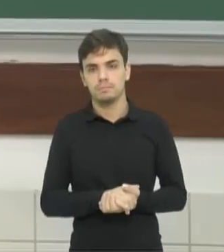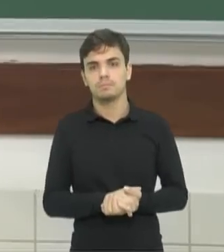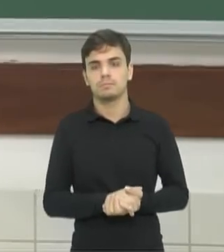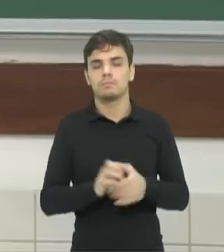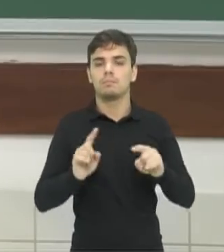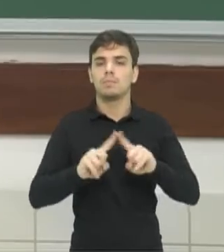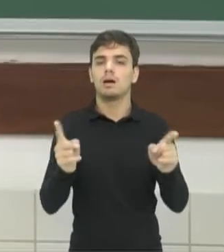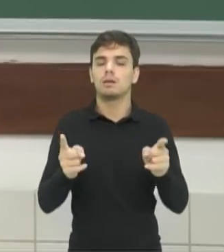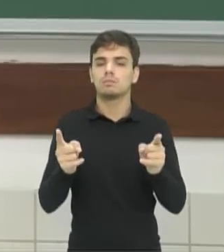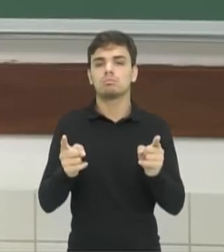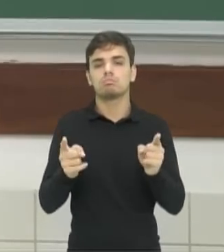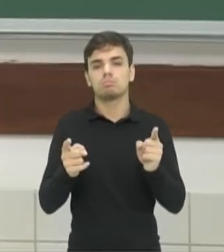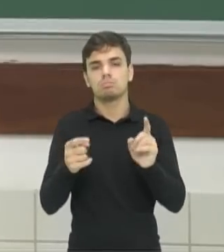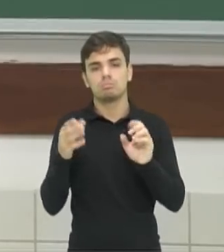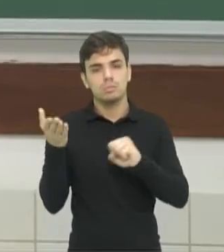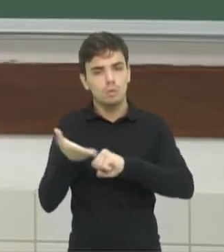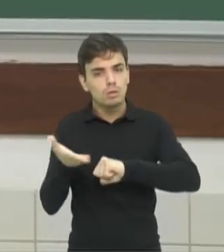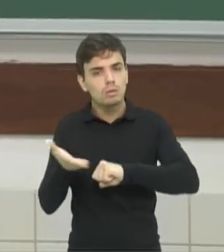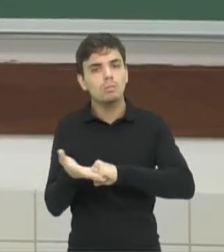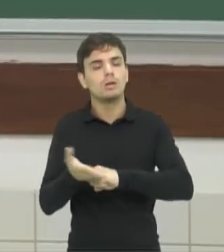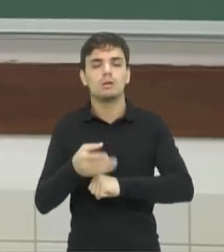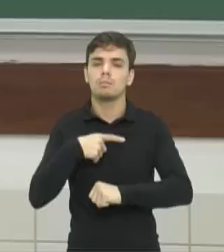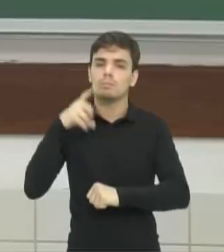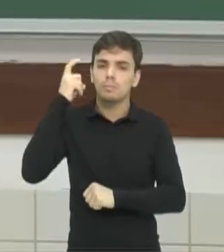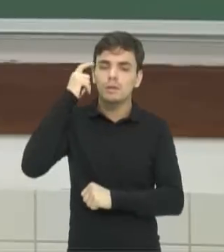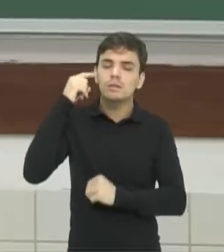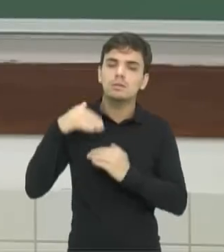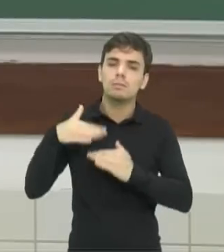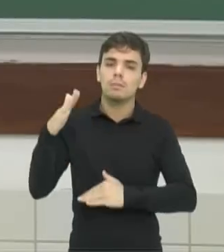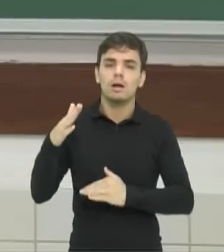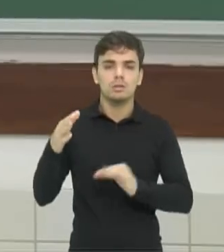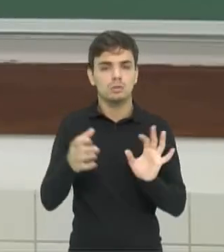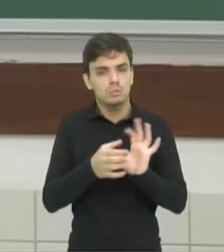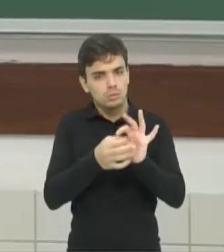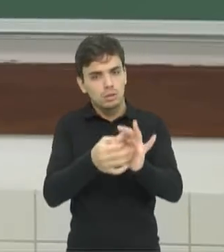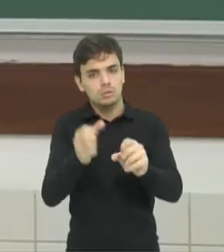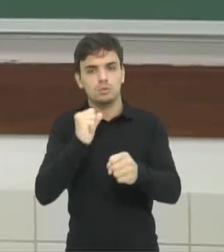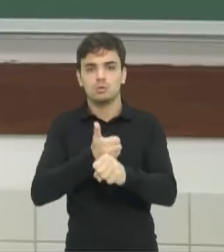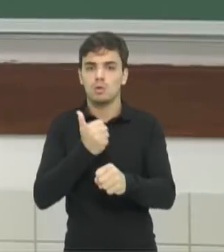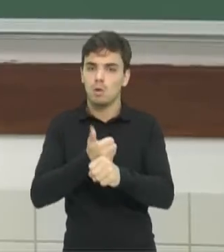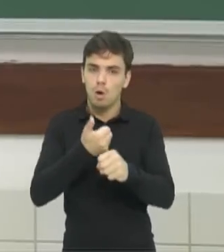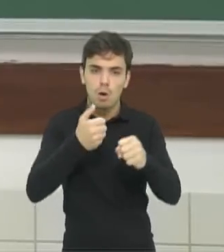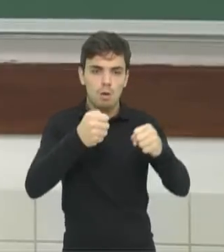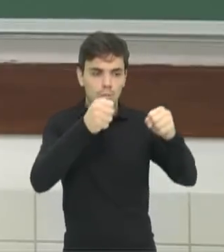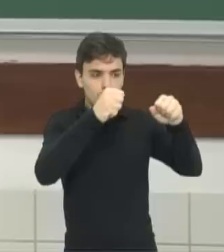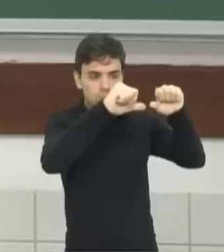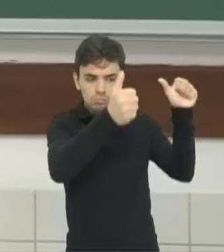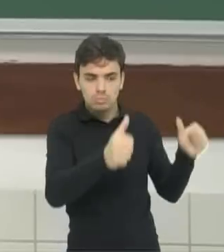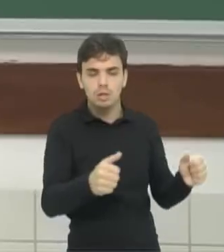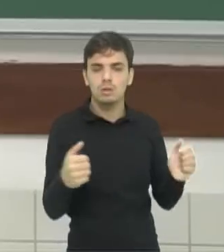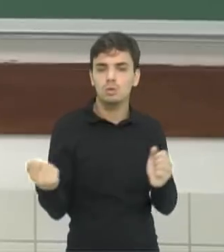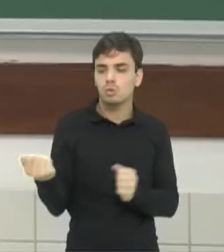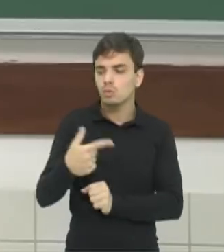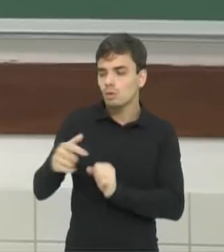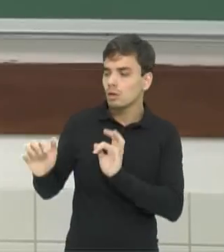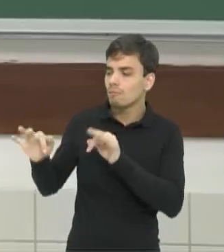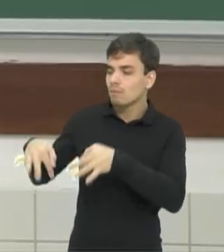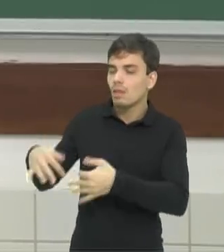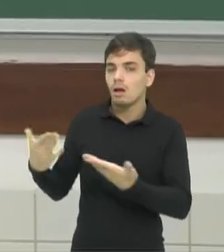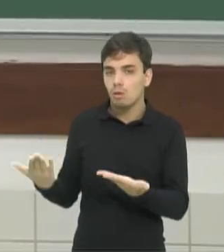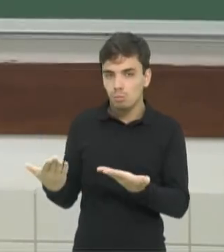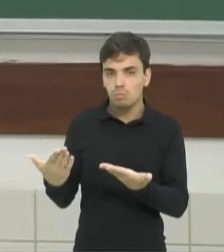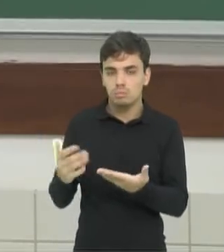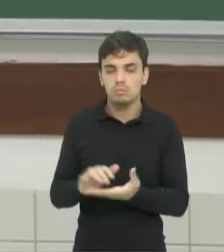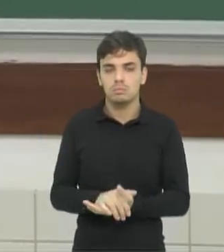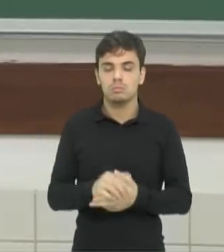contemporâneo, eles chegam a pensar mais até, digamos assim, no contexto da obra, do que ela realmente no final. Então, existe